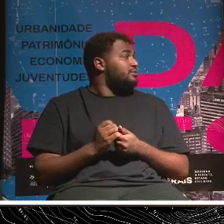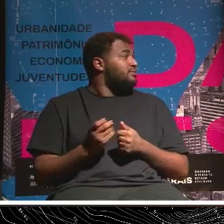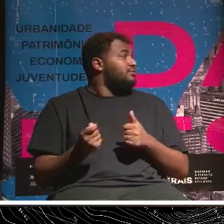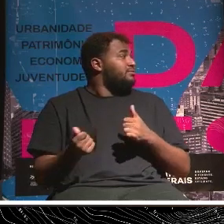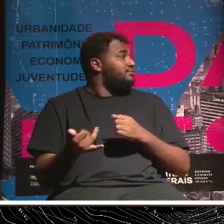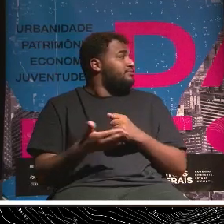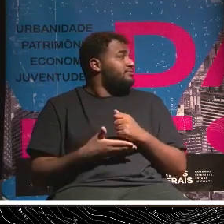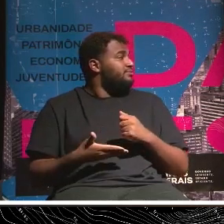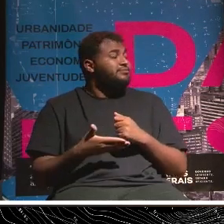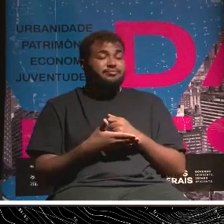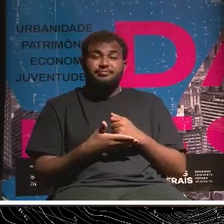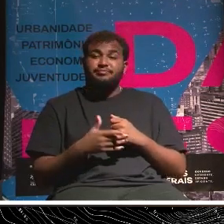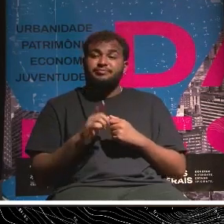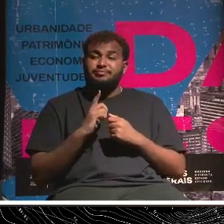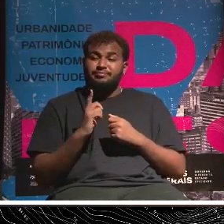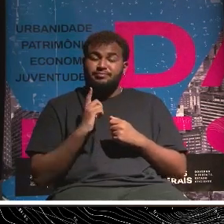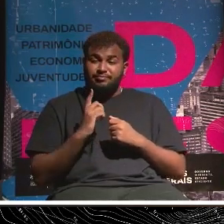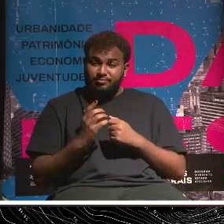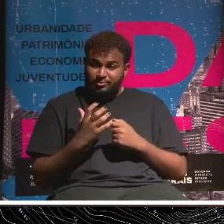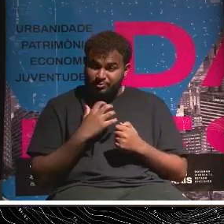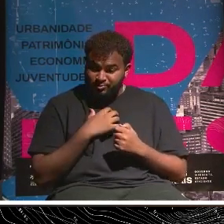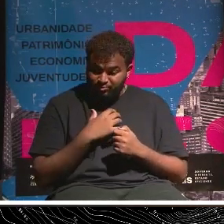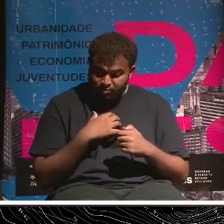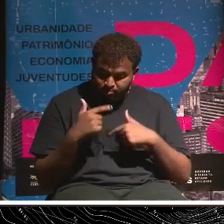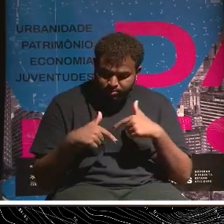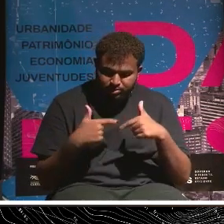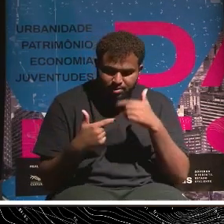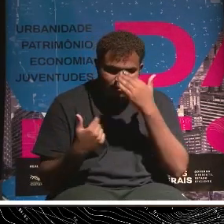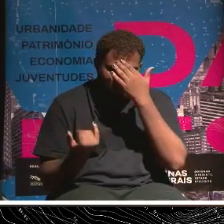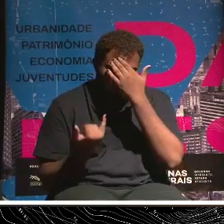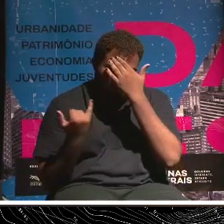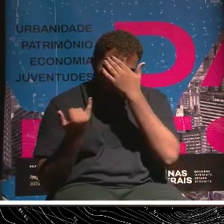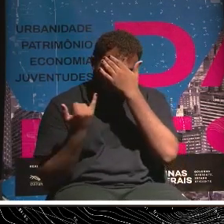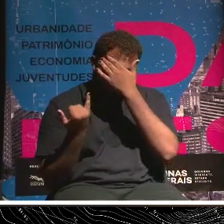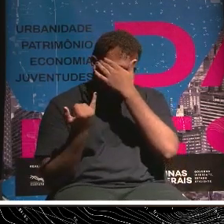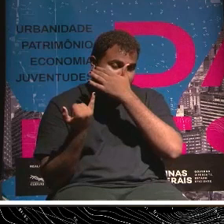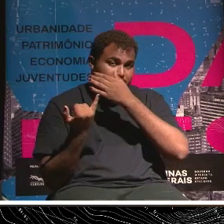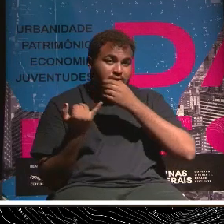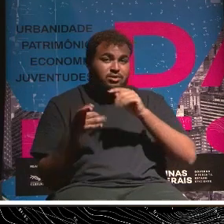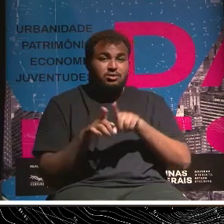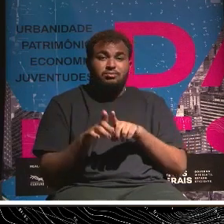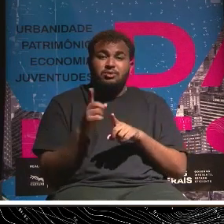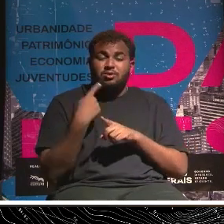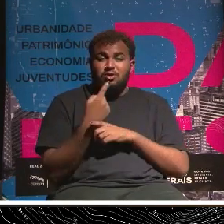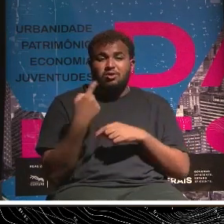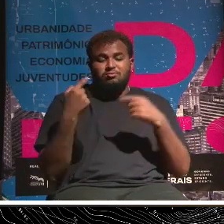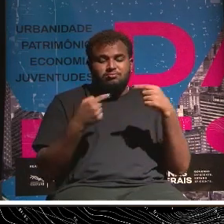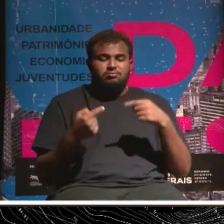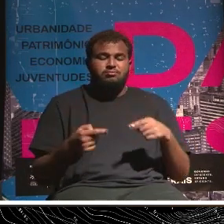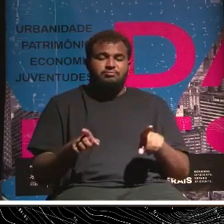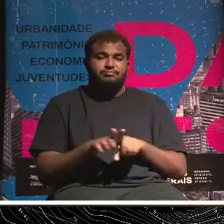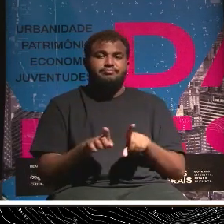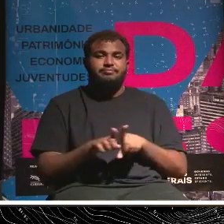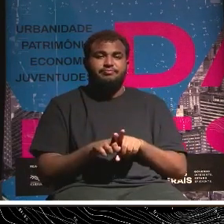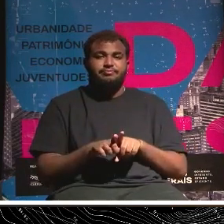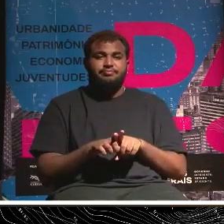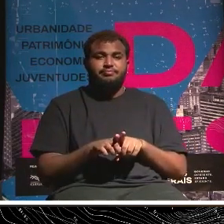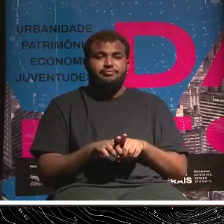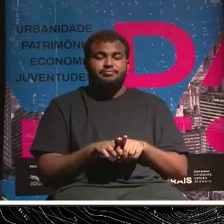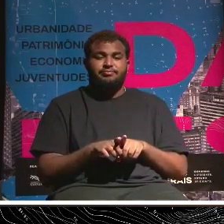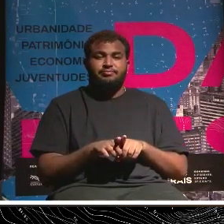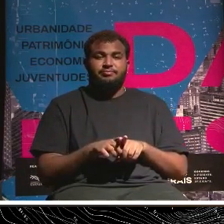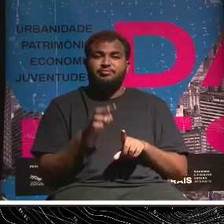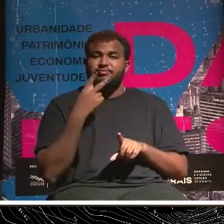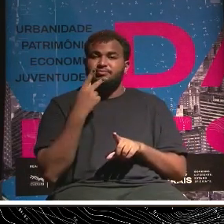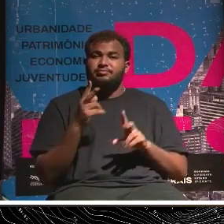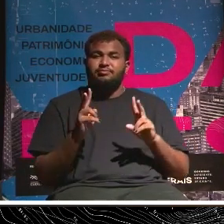uma abordagem interessante a ser observada por nossas políticas também. E,